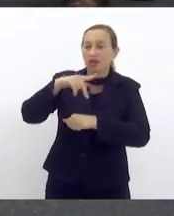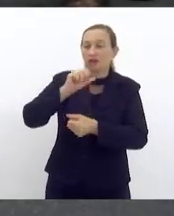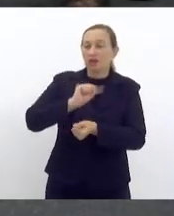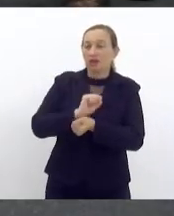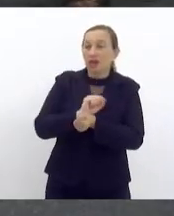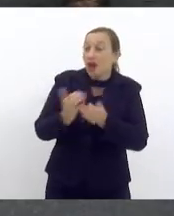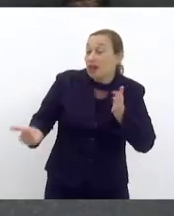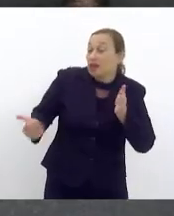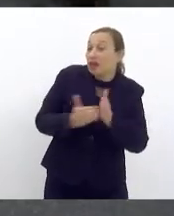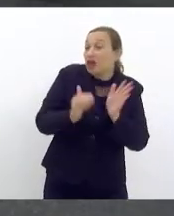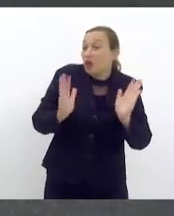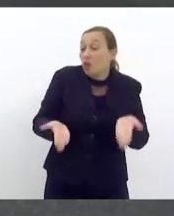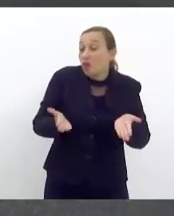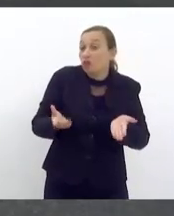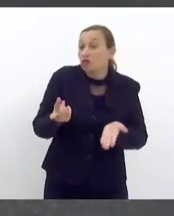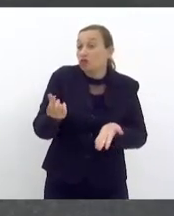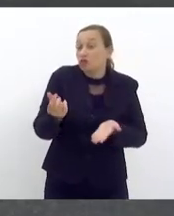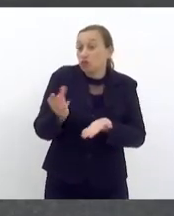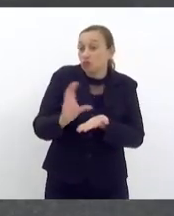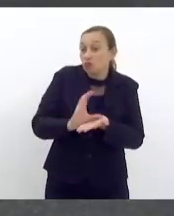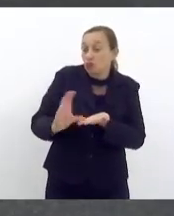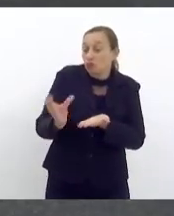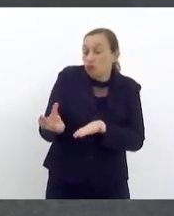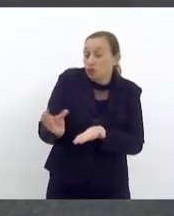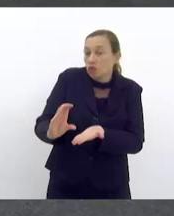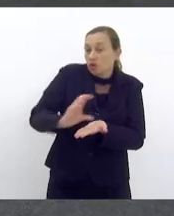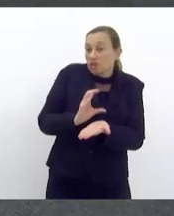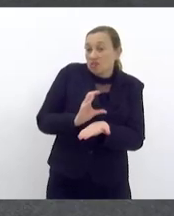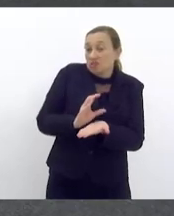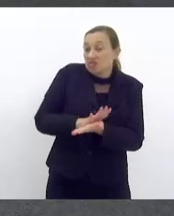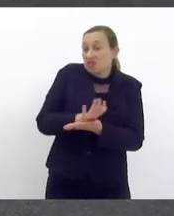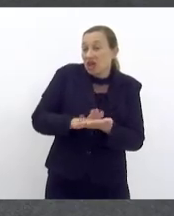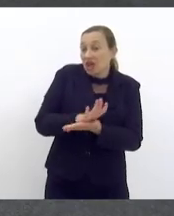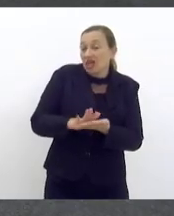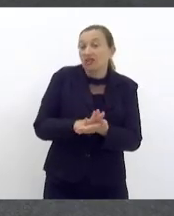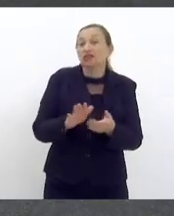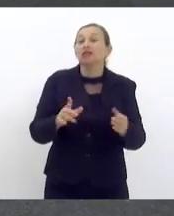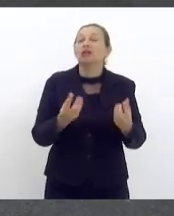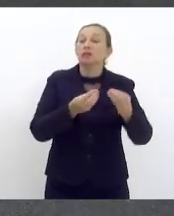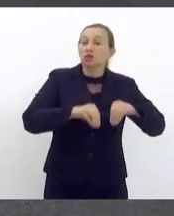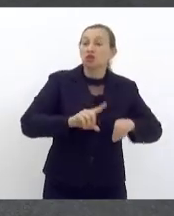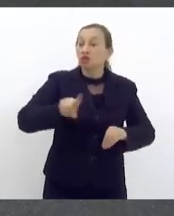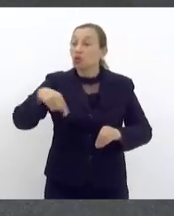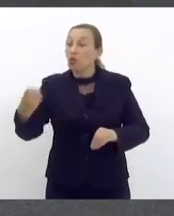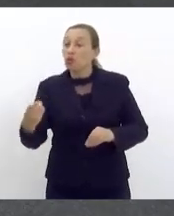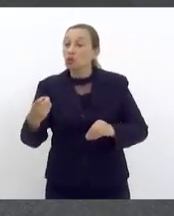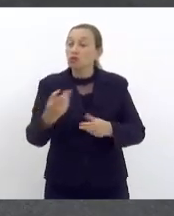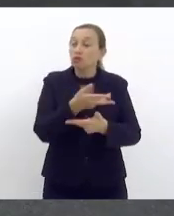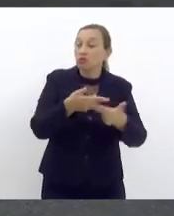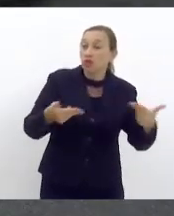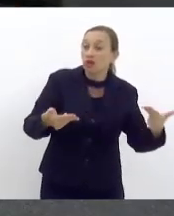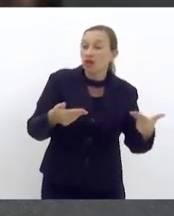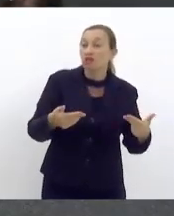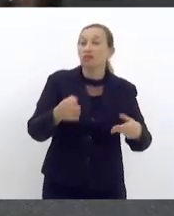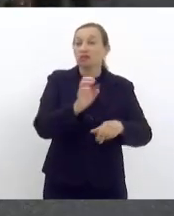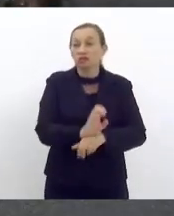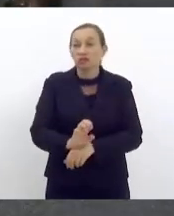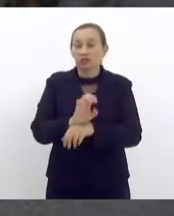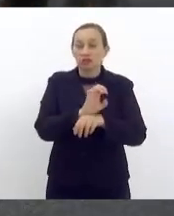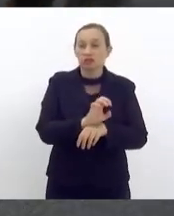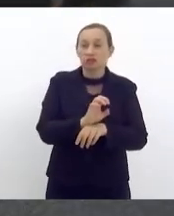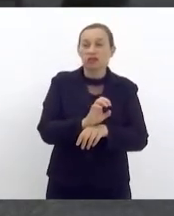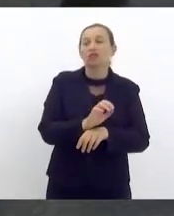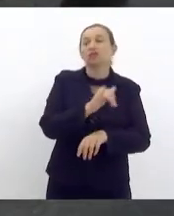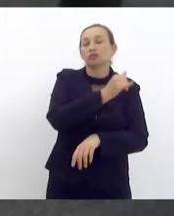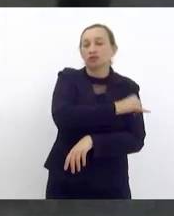é um problema que interfere essa família petropolitana mas também atinge dezenas de outras milhares por todo o estado do Rio de Janeiro Então faça